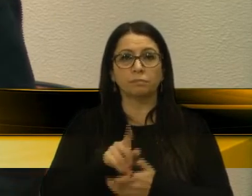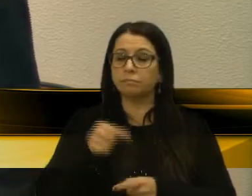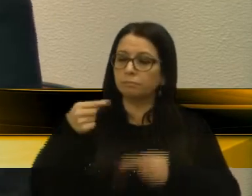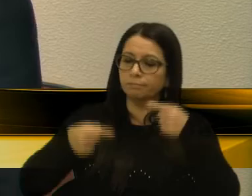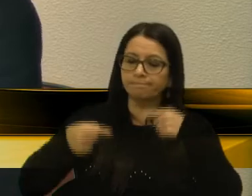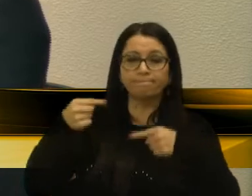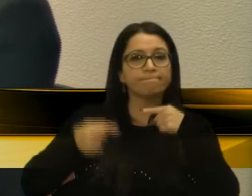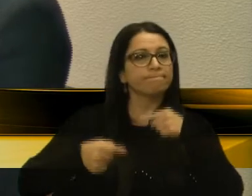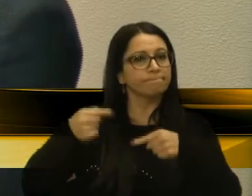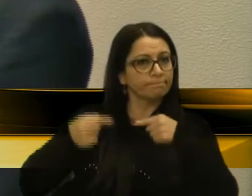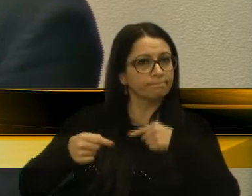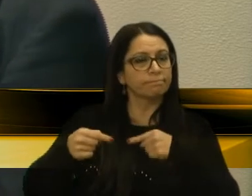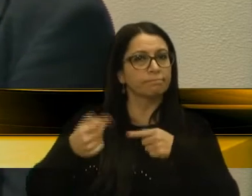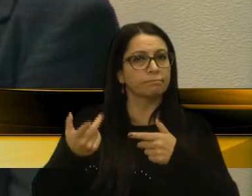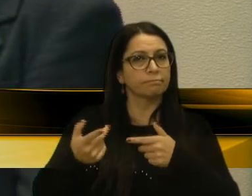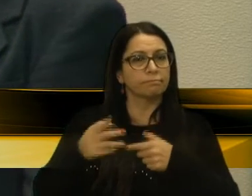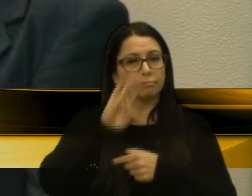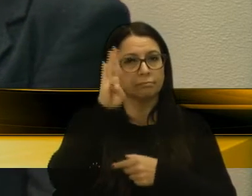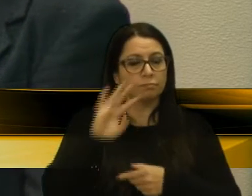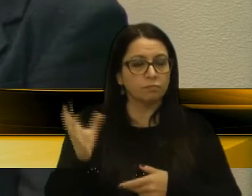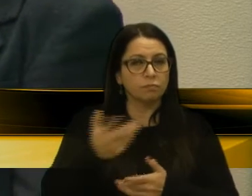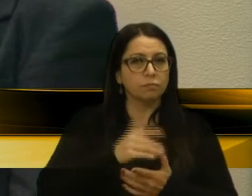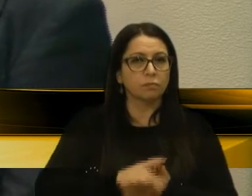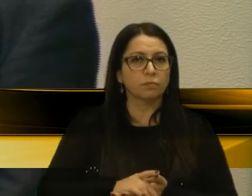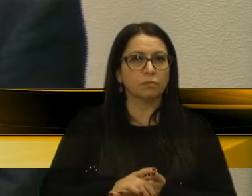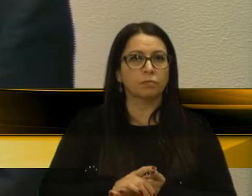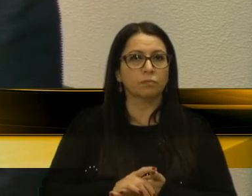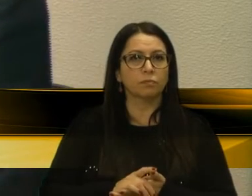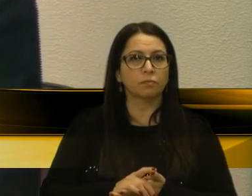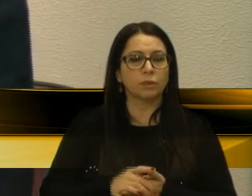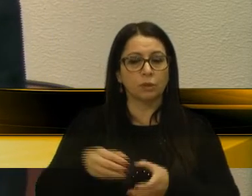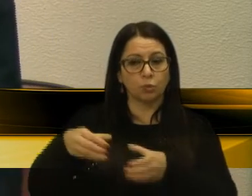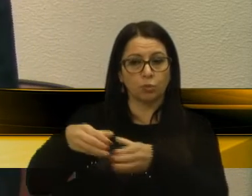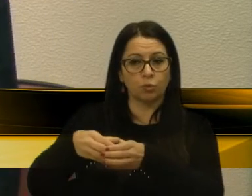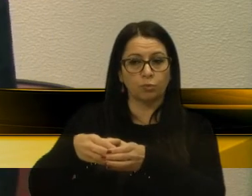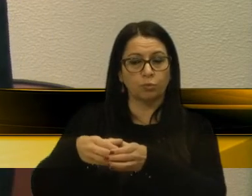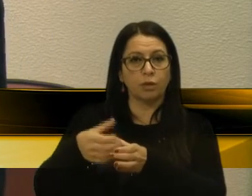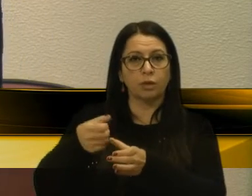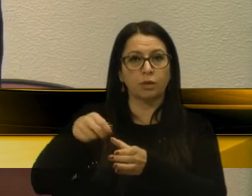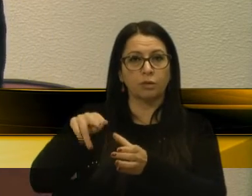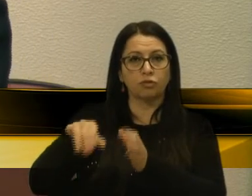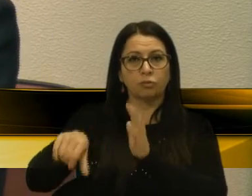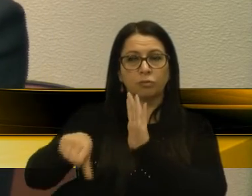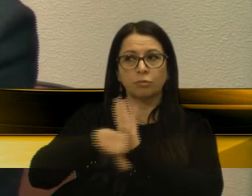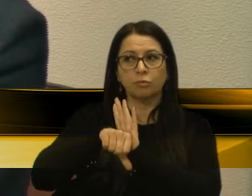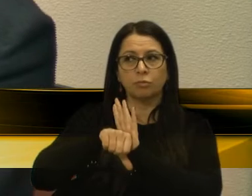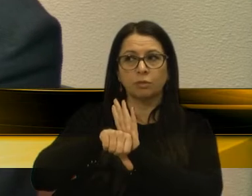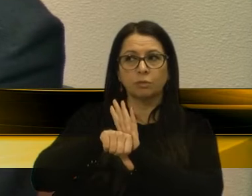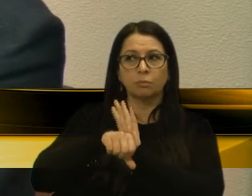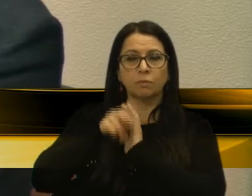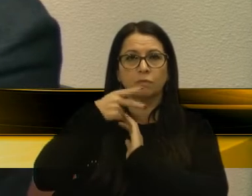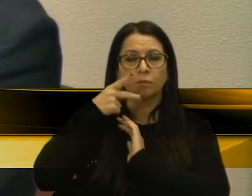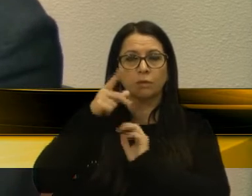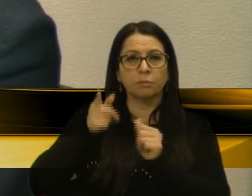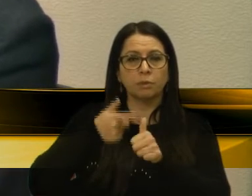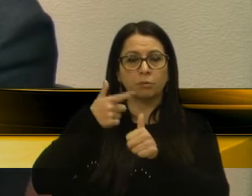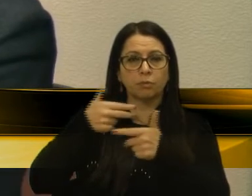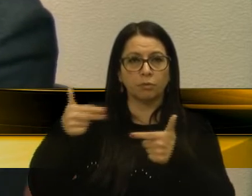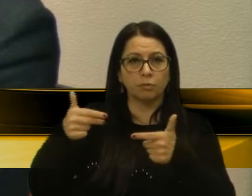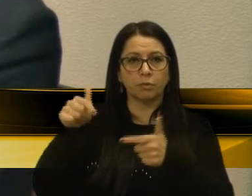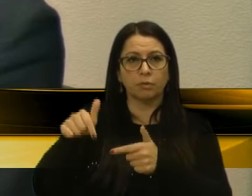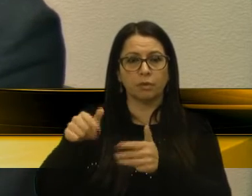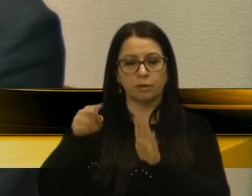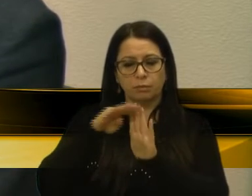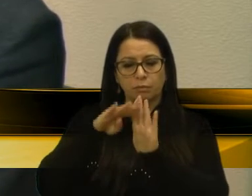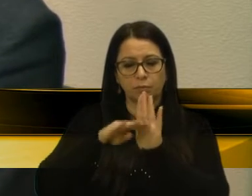muito aflorado a nível nacional, esse pacote anticrime. Falo aqui das primeiras questões aqui que estão